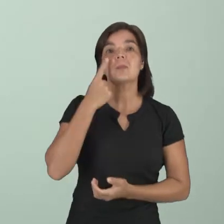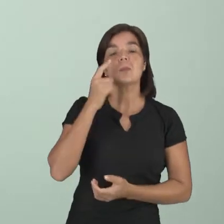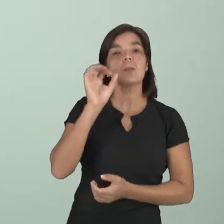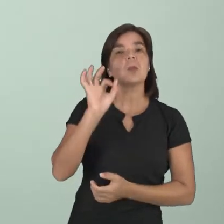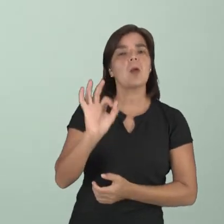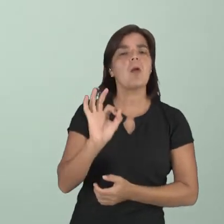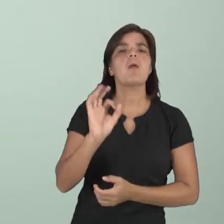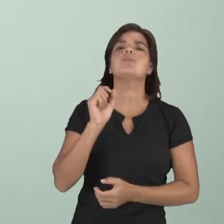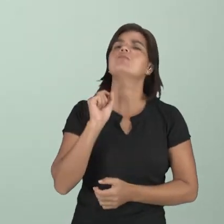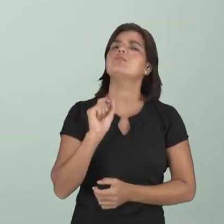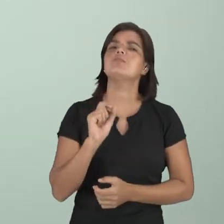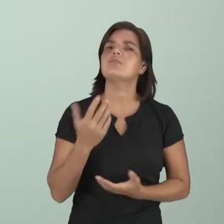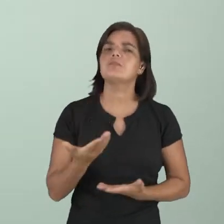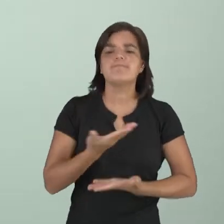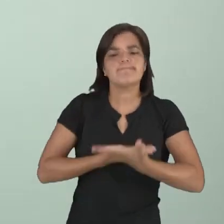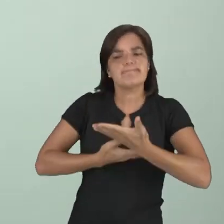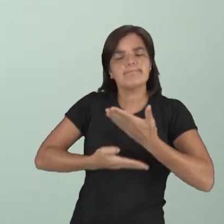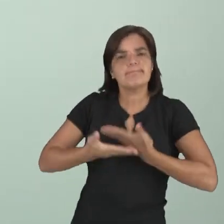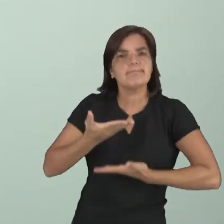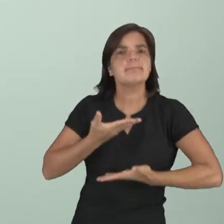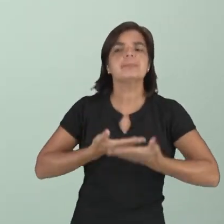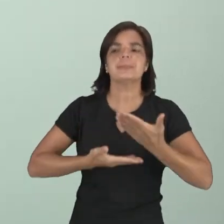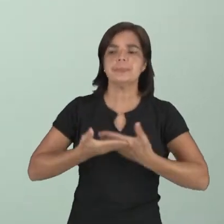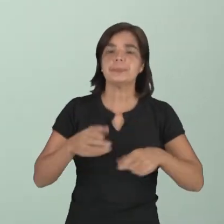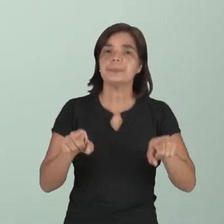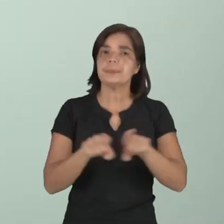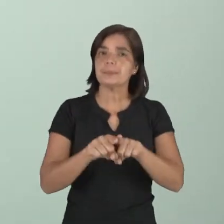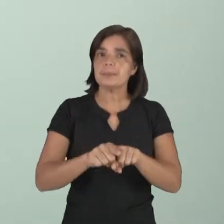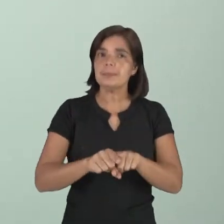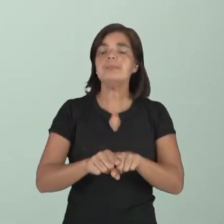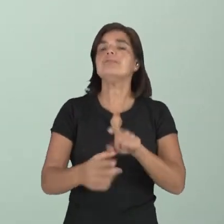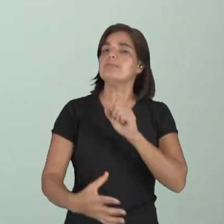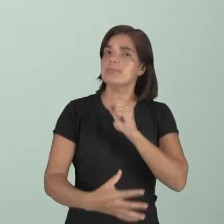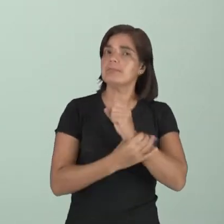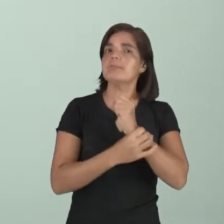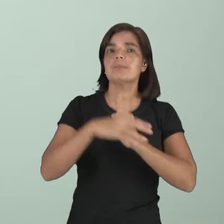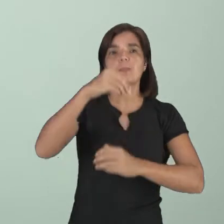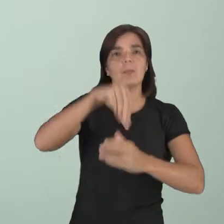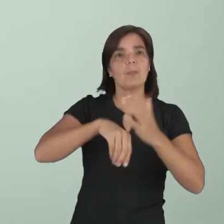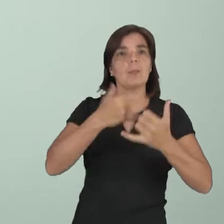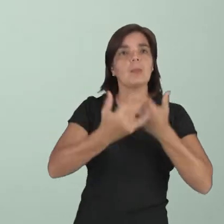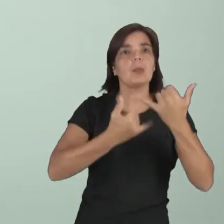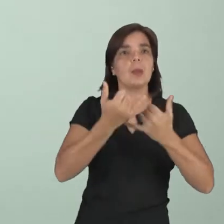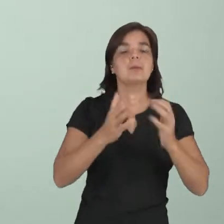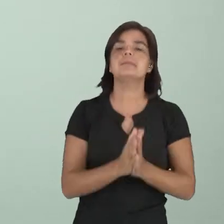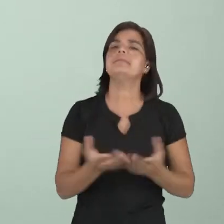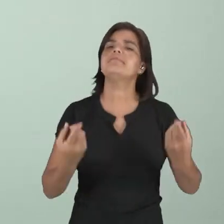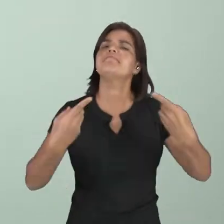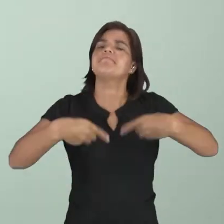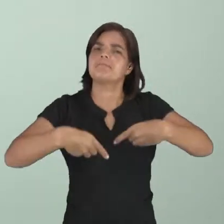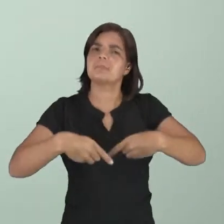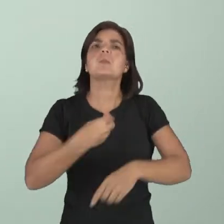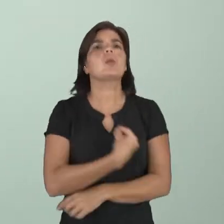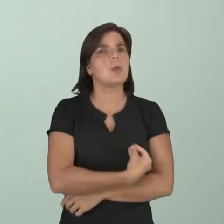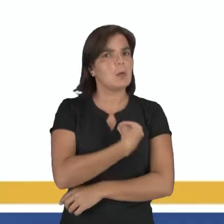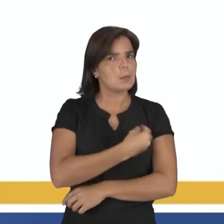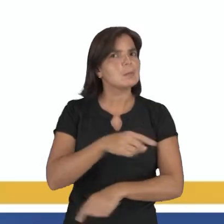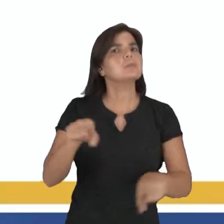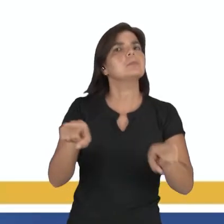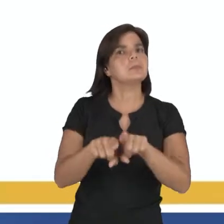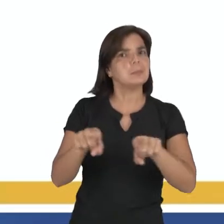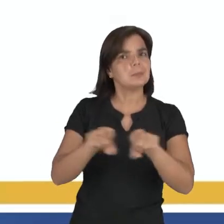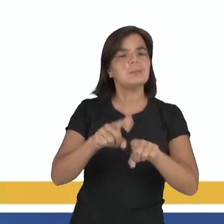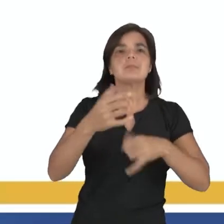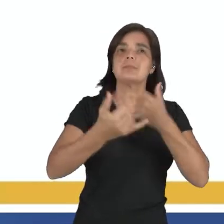são questões de envolvimento, tá? Que são garantidas dentro do jogo. Competição, ela existe sim também